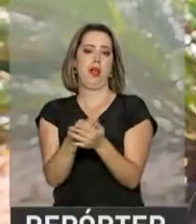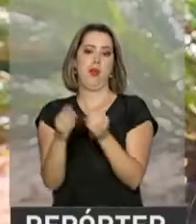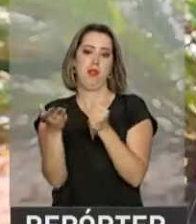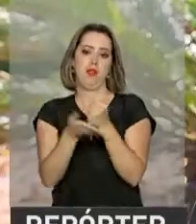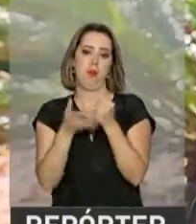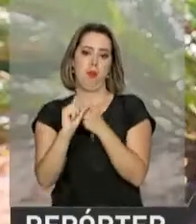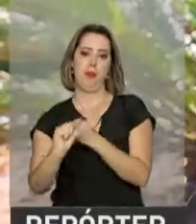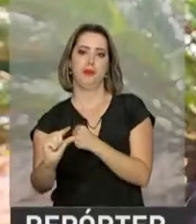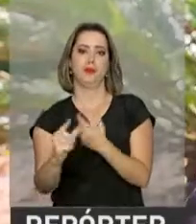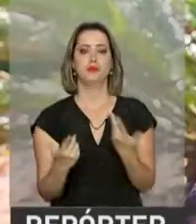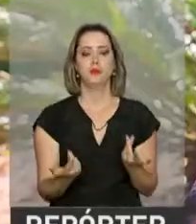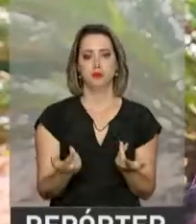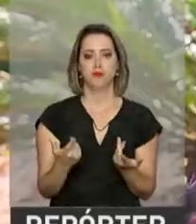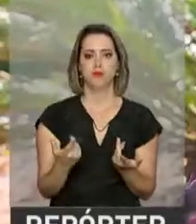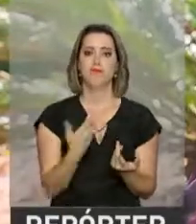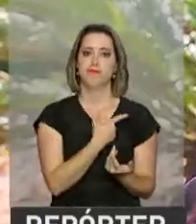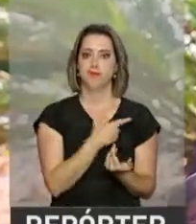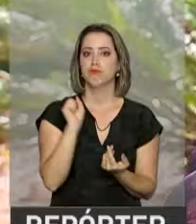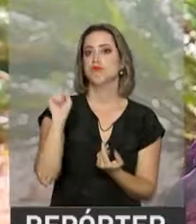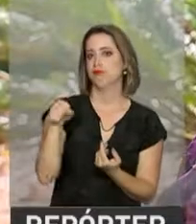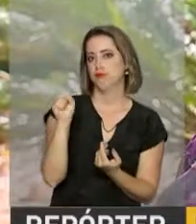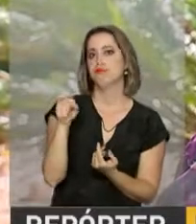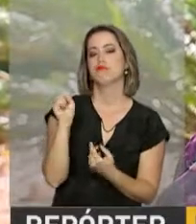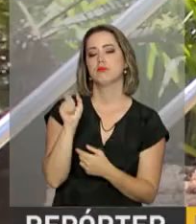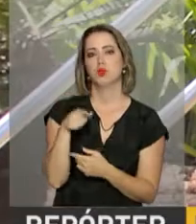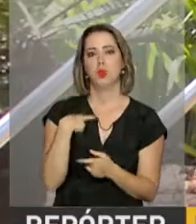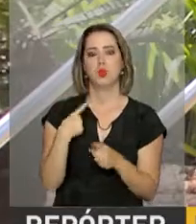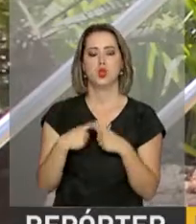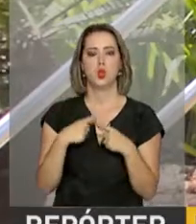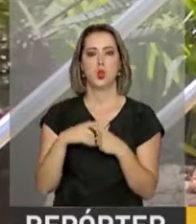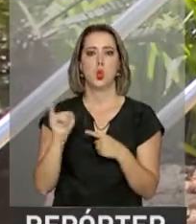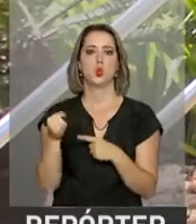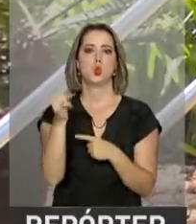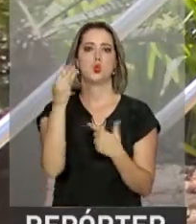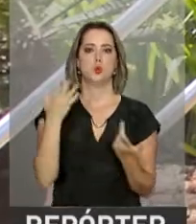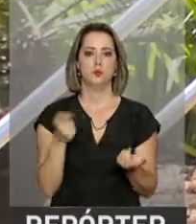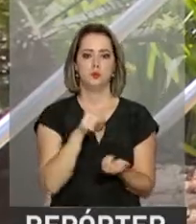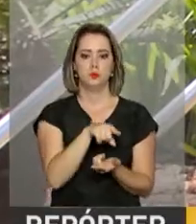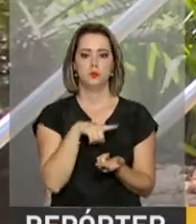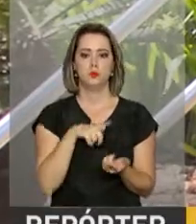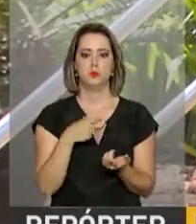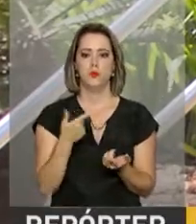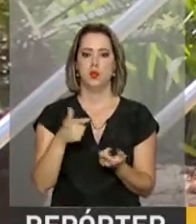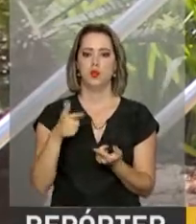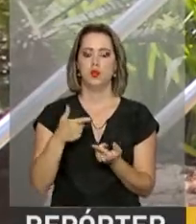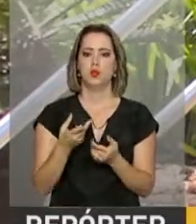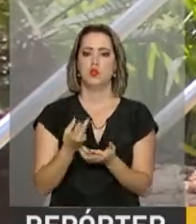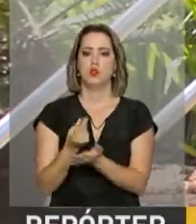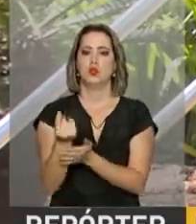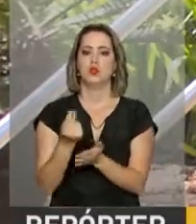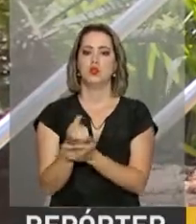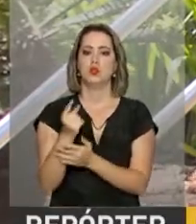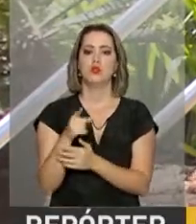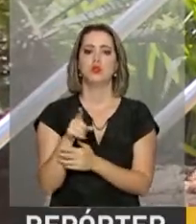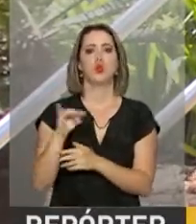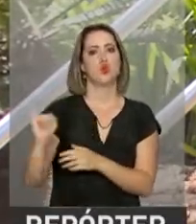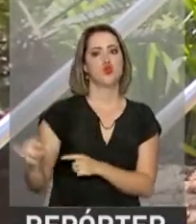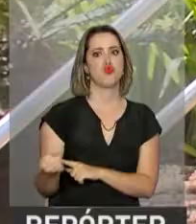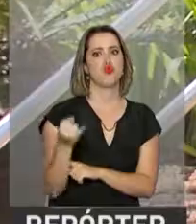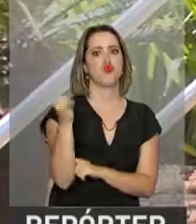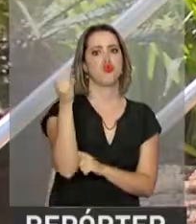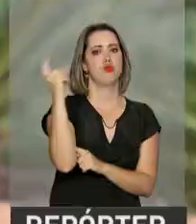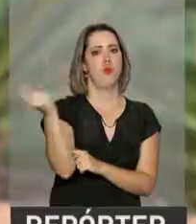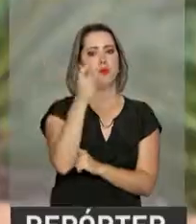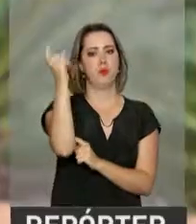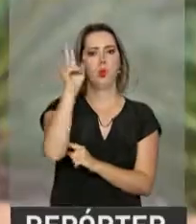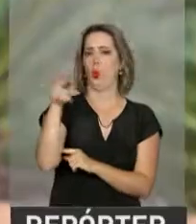Sim. Porque ali, na verdade, eu estava pagando só o juro. Por algum motivo de talvez não ter dinheiro, né? Eu deixei de pagar e foi muito juro. Para